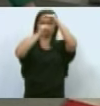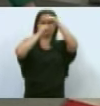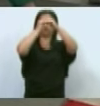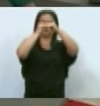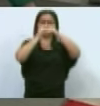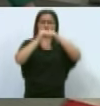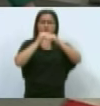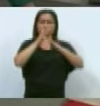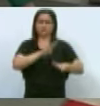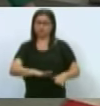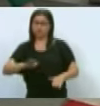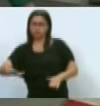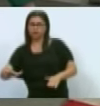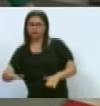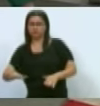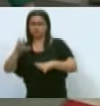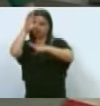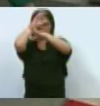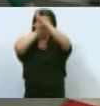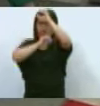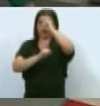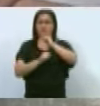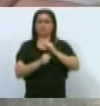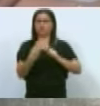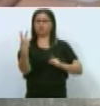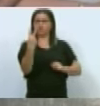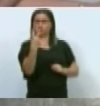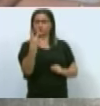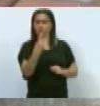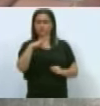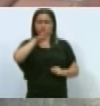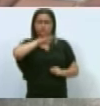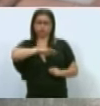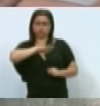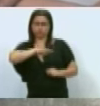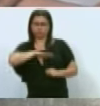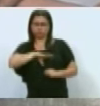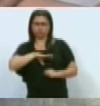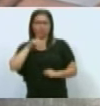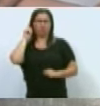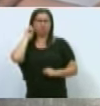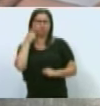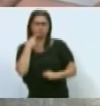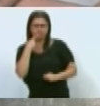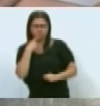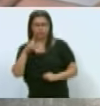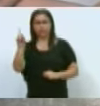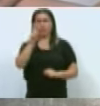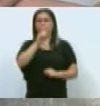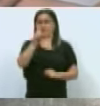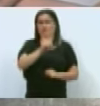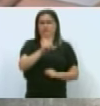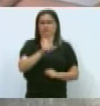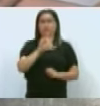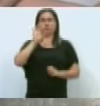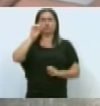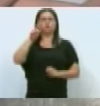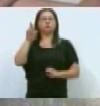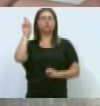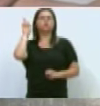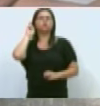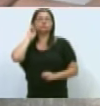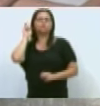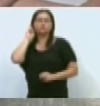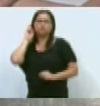ela procurou, ela fez. Então eles falam muito assim, ah, o surdo é surdo mudo, o surdo não fala. Hoje eles não são chamados surdo mudo. Sim. Eles